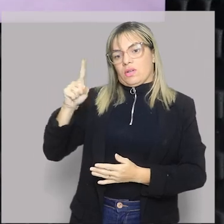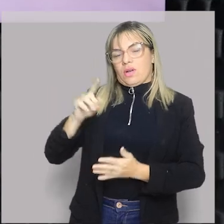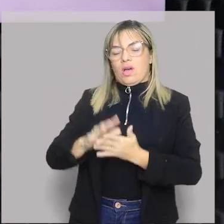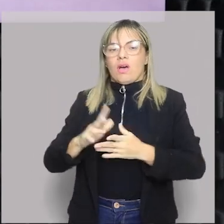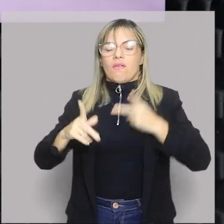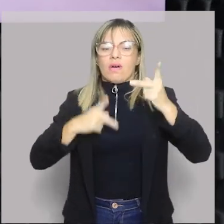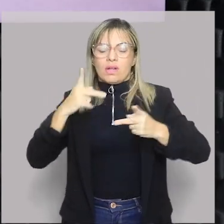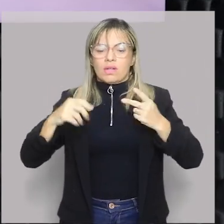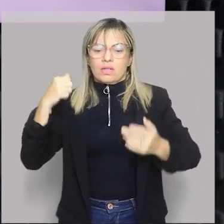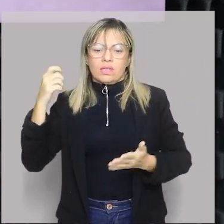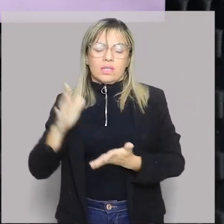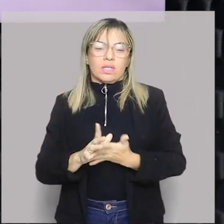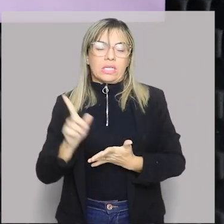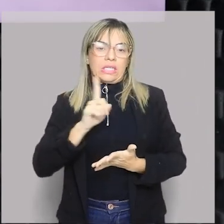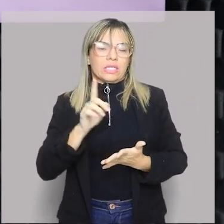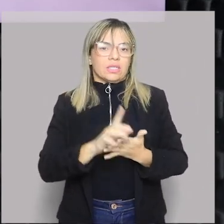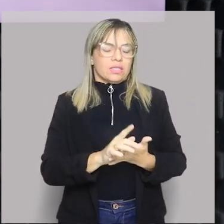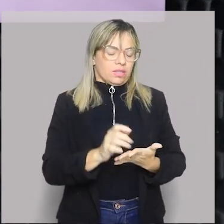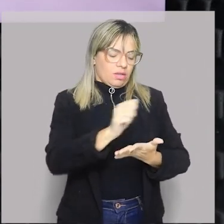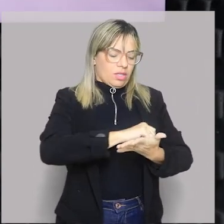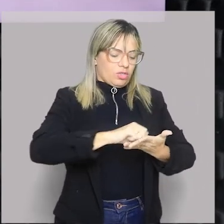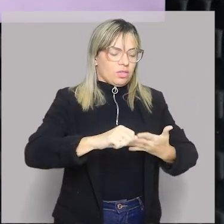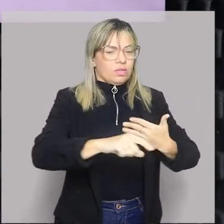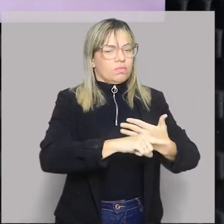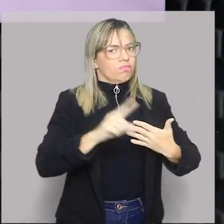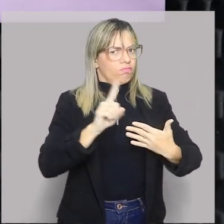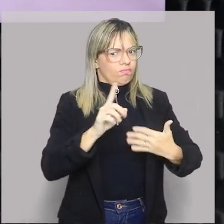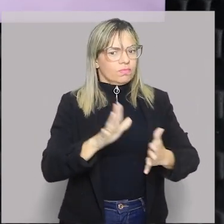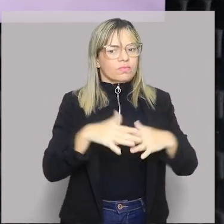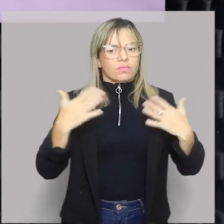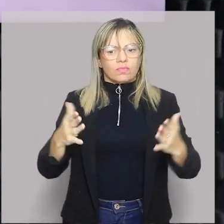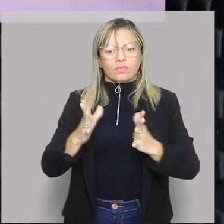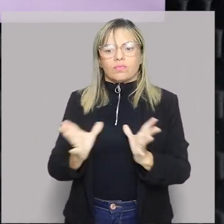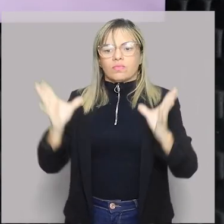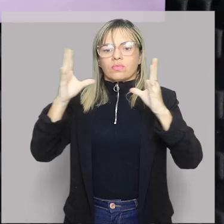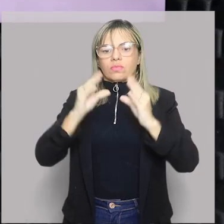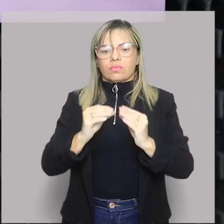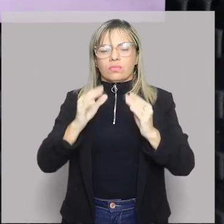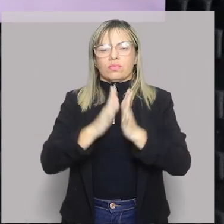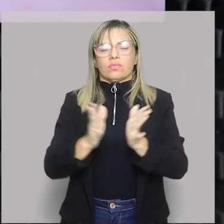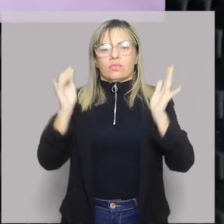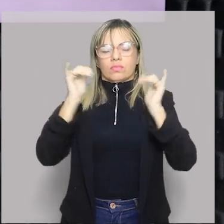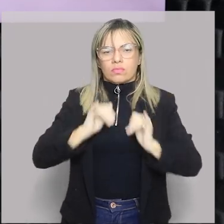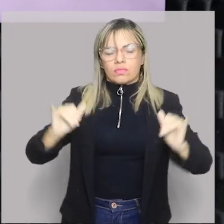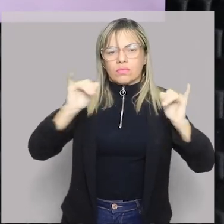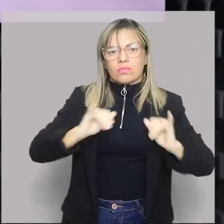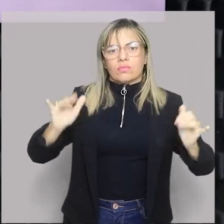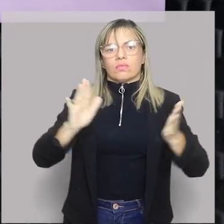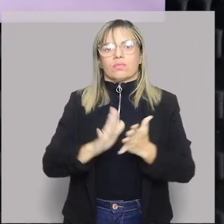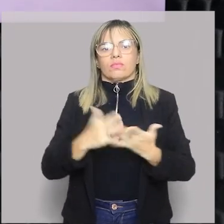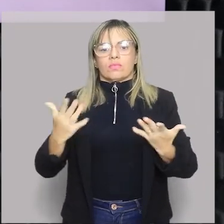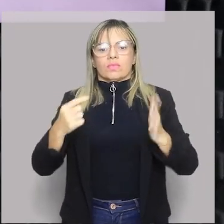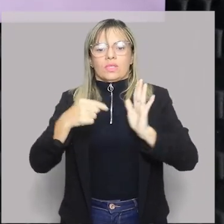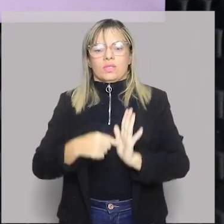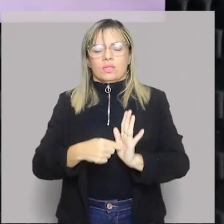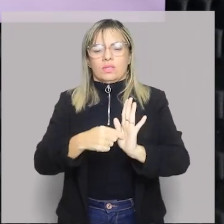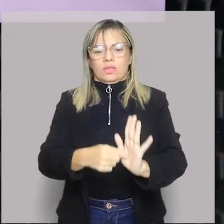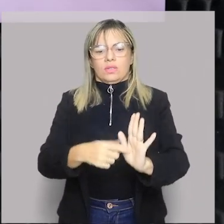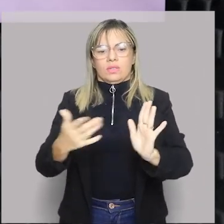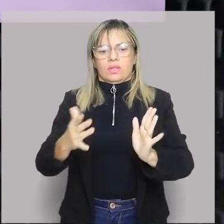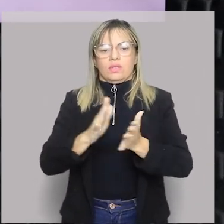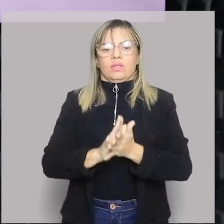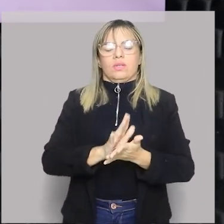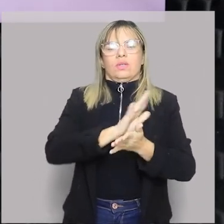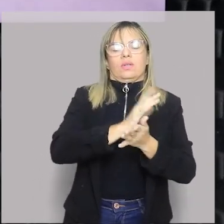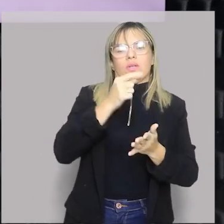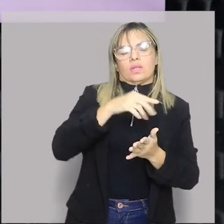escreveu, certo? Ele traz uma síntese aí mostrando, né, as informações da obra, mas não opina, trazendo somente